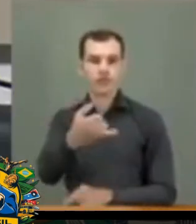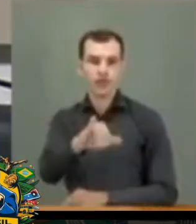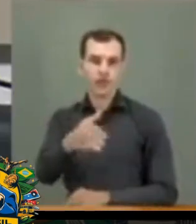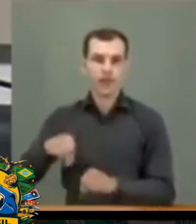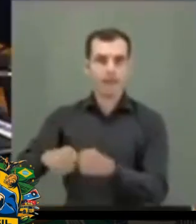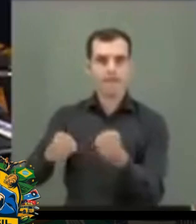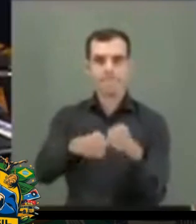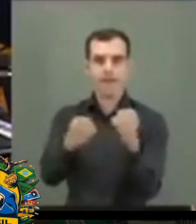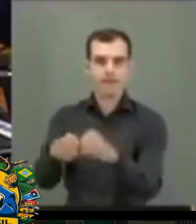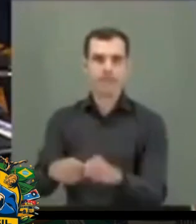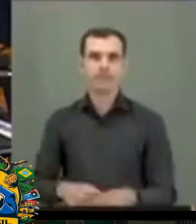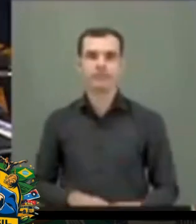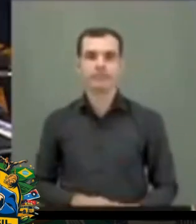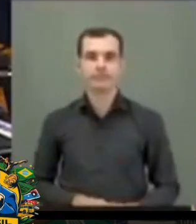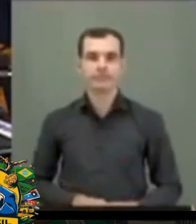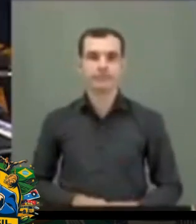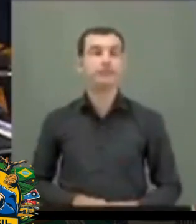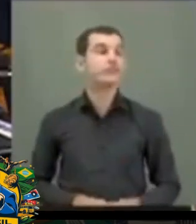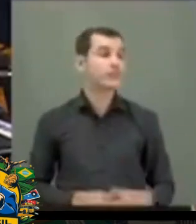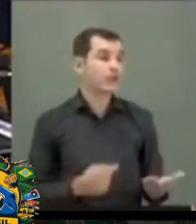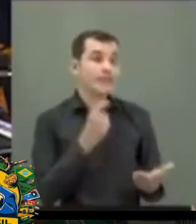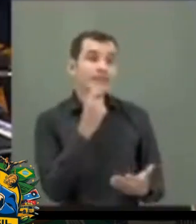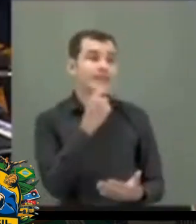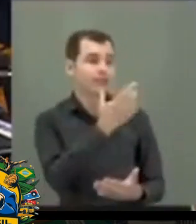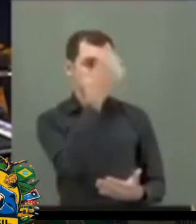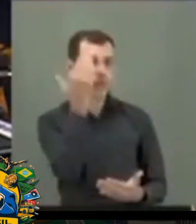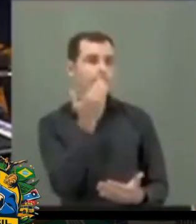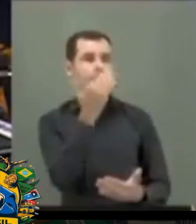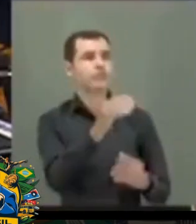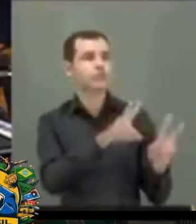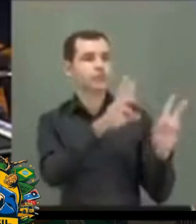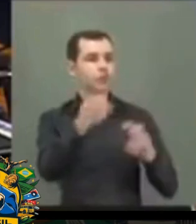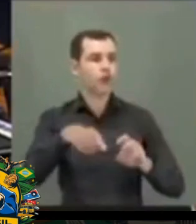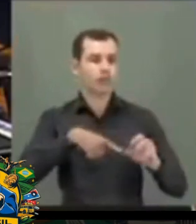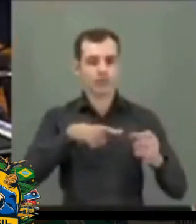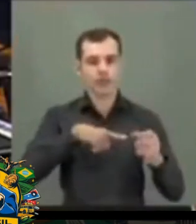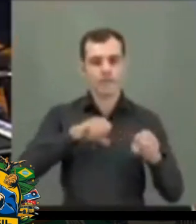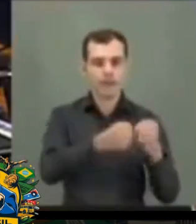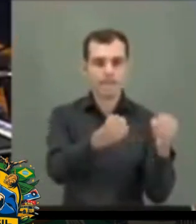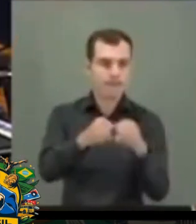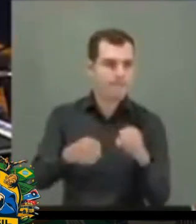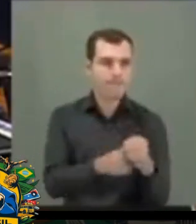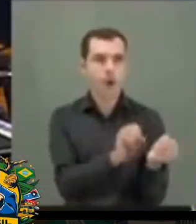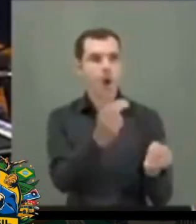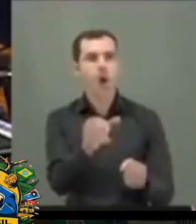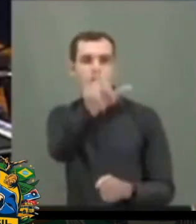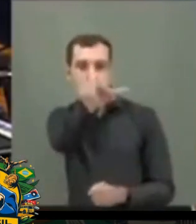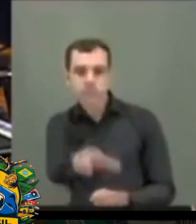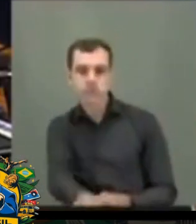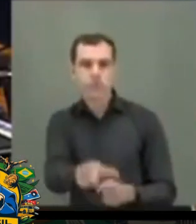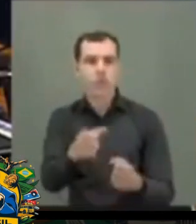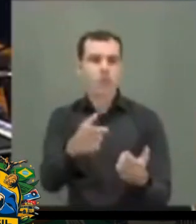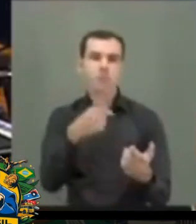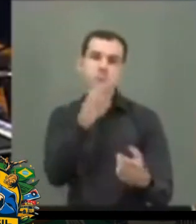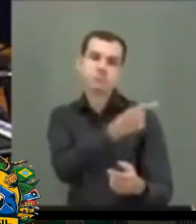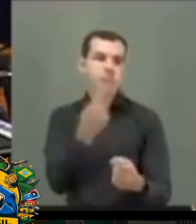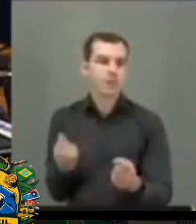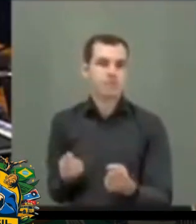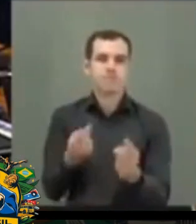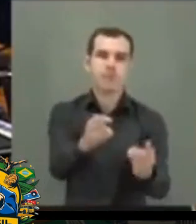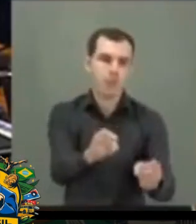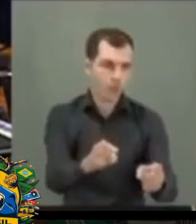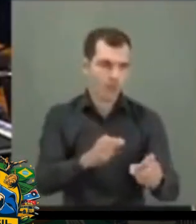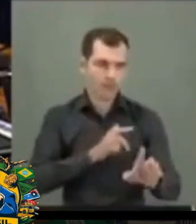ninguém é favorável ao ato de vandalismo do 8 de janeiro ou nenhum ataque pessoal contra ninguém. A grande questão é se as pessoas podem se